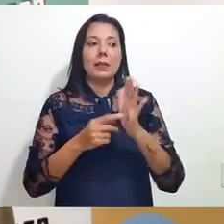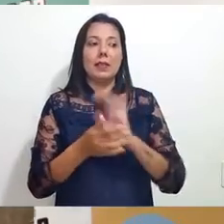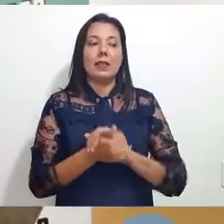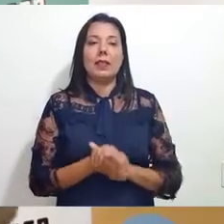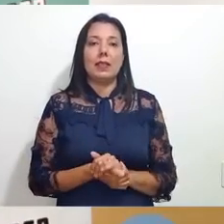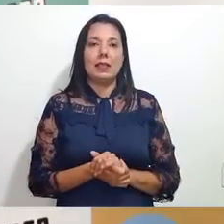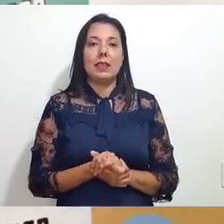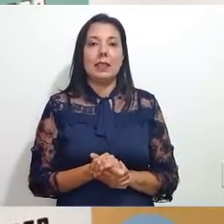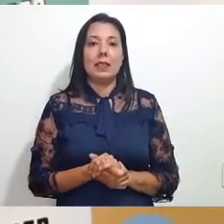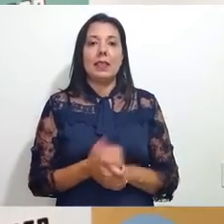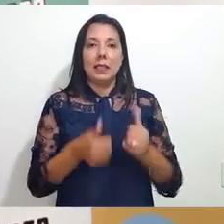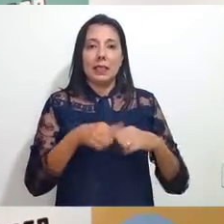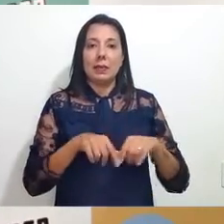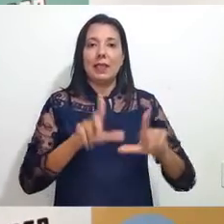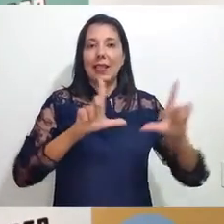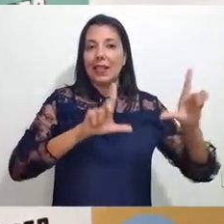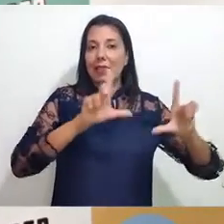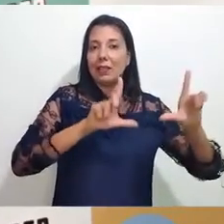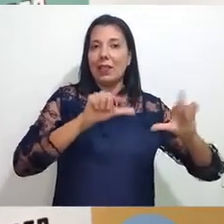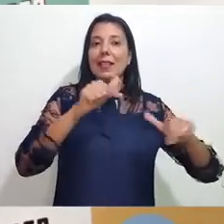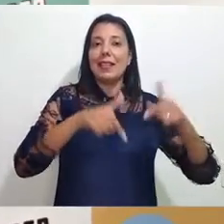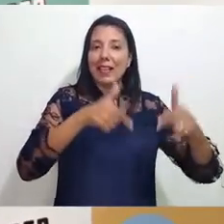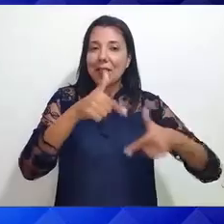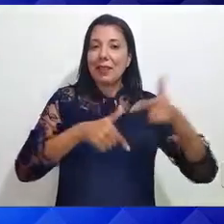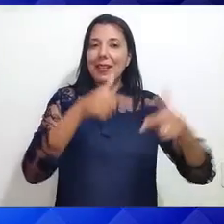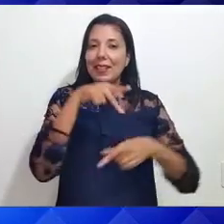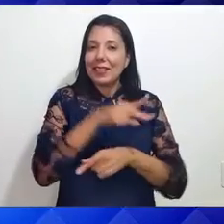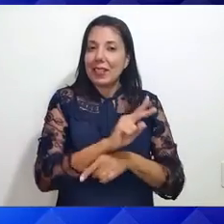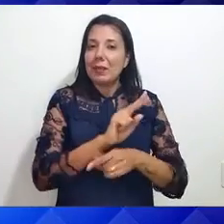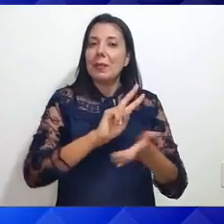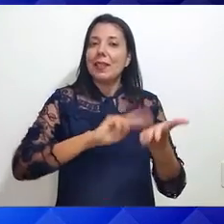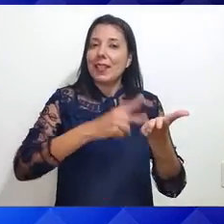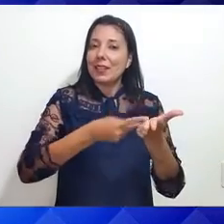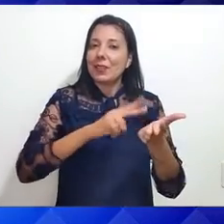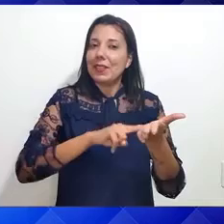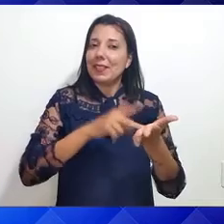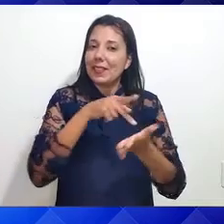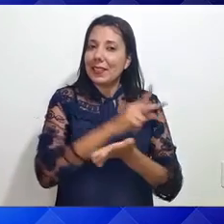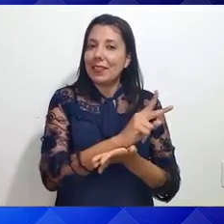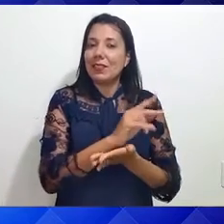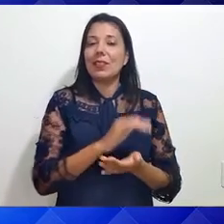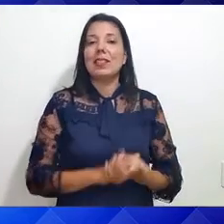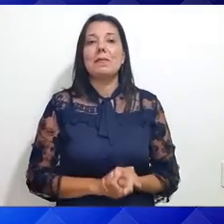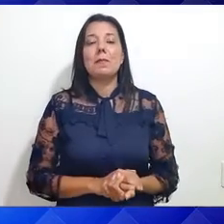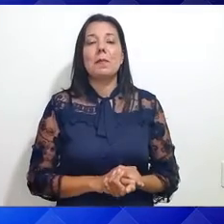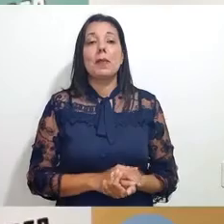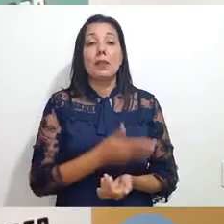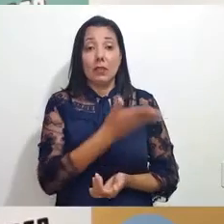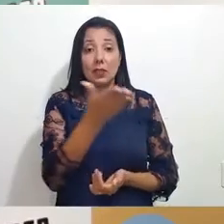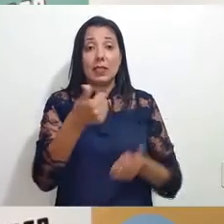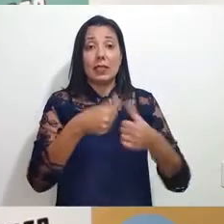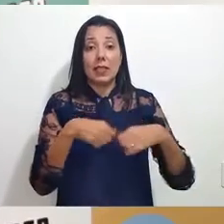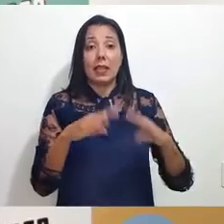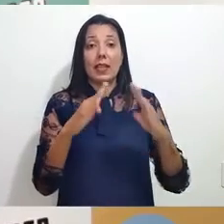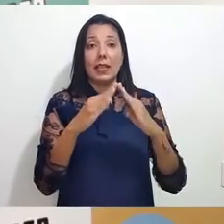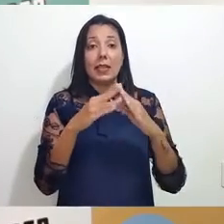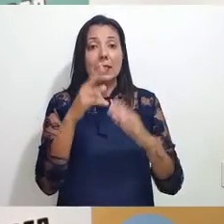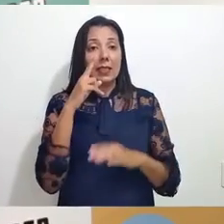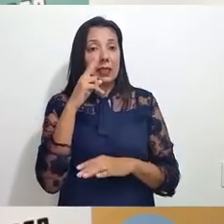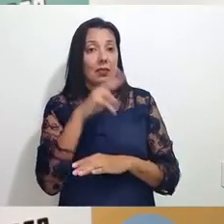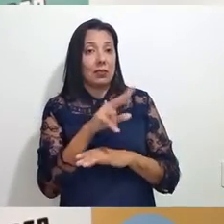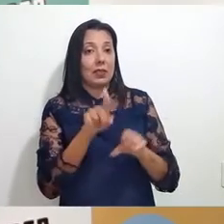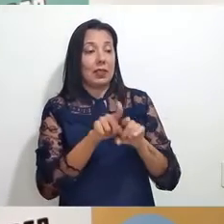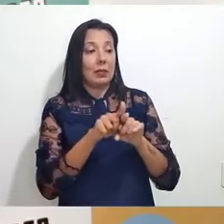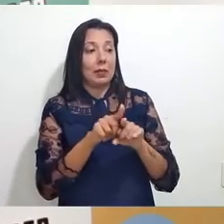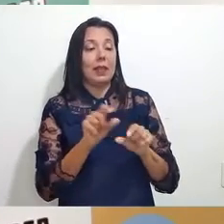com essas duas conselheiras tutelares de muita luta, de muita batalha, que é a Aninha e a Thelma. Então, fique aqui